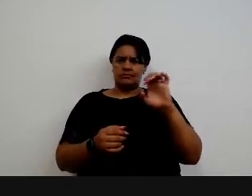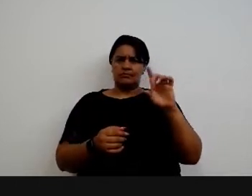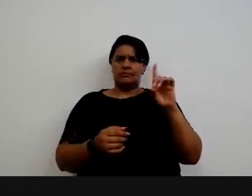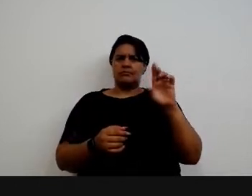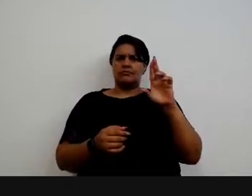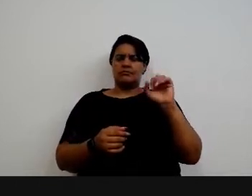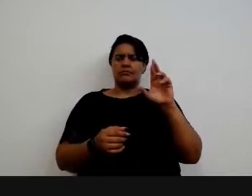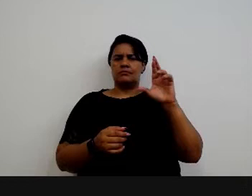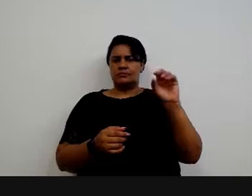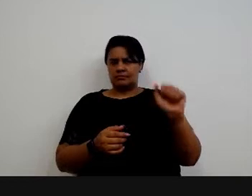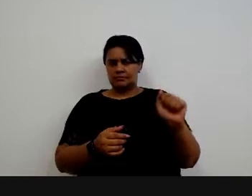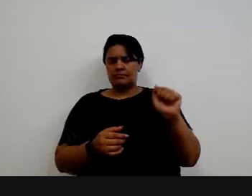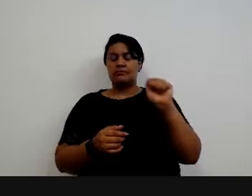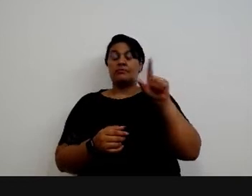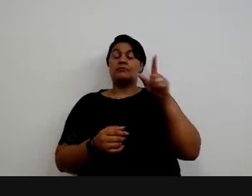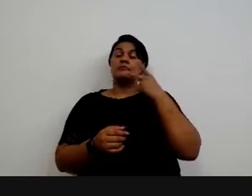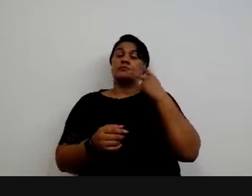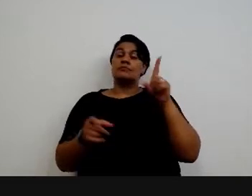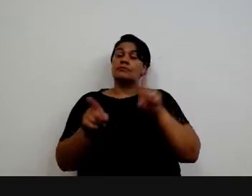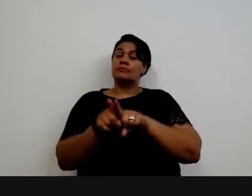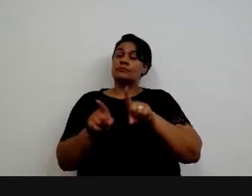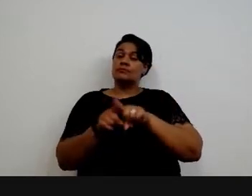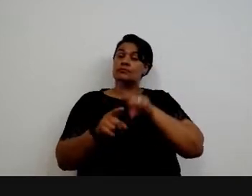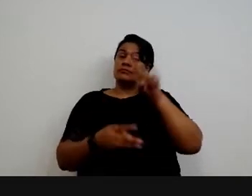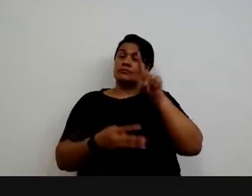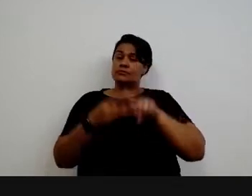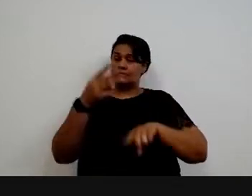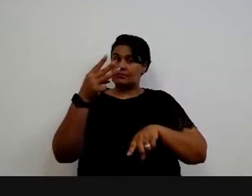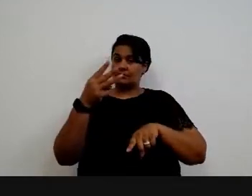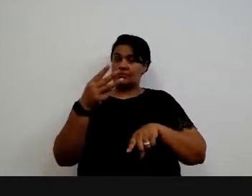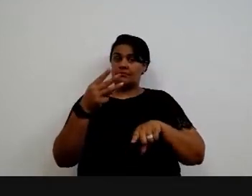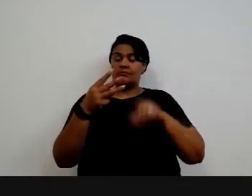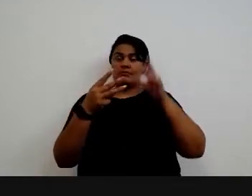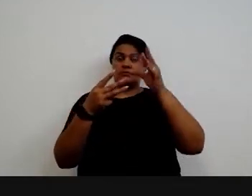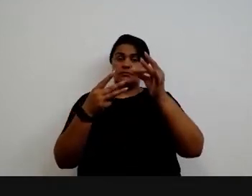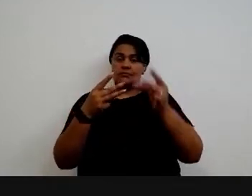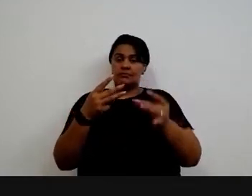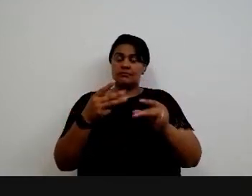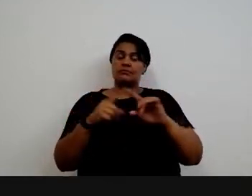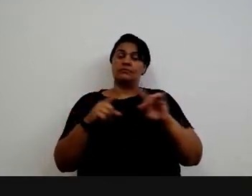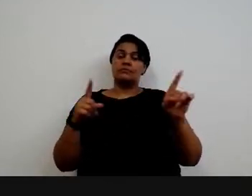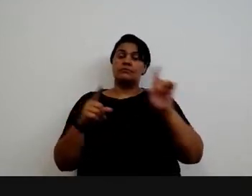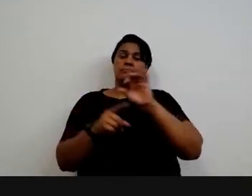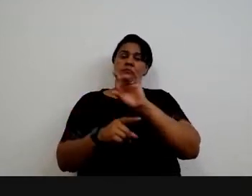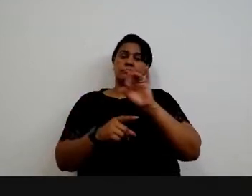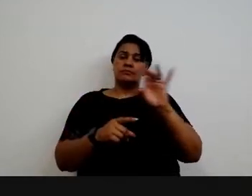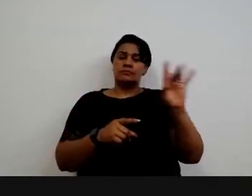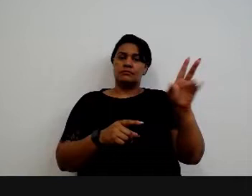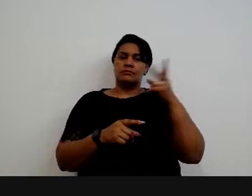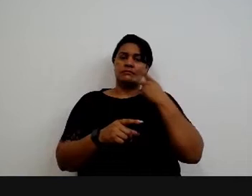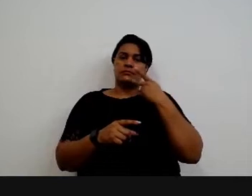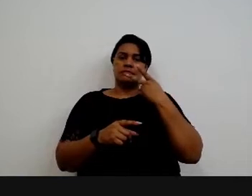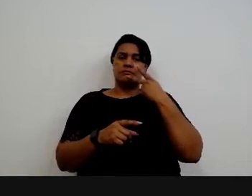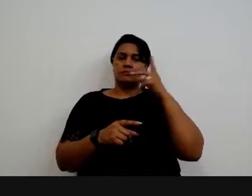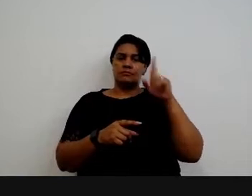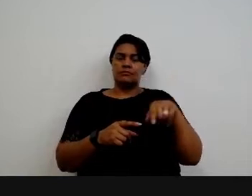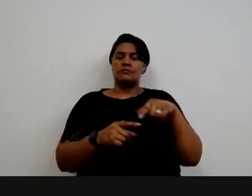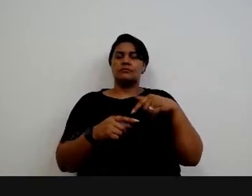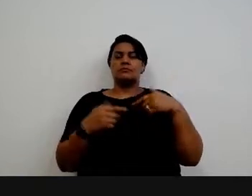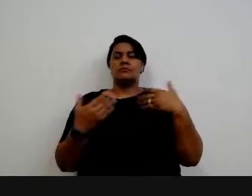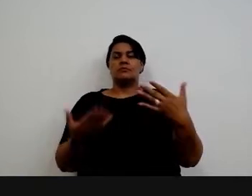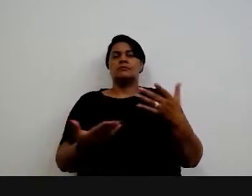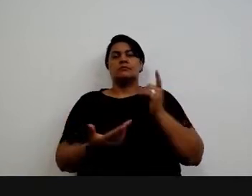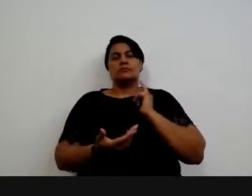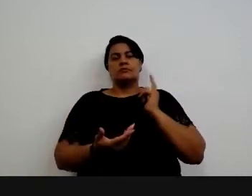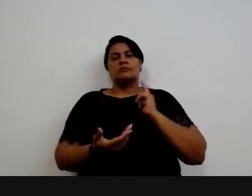fala também desses 3 aspectos. Só que ela diz, cada um dizendo ao seu modo, né? O Rildo no